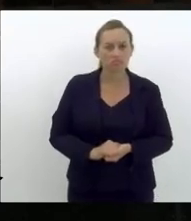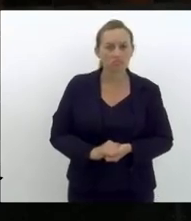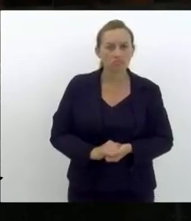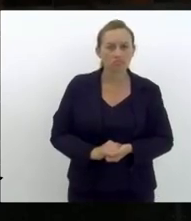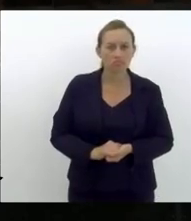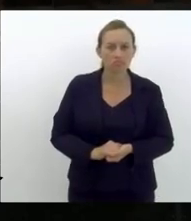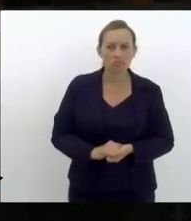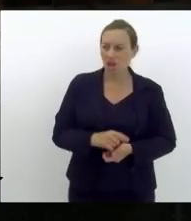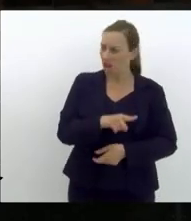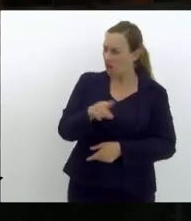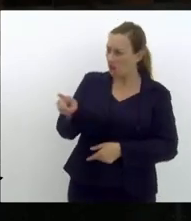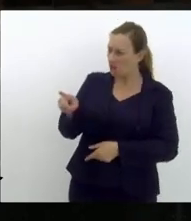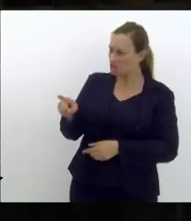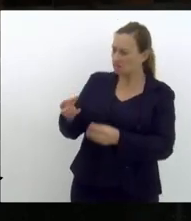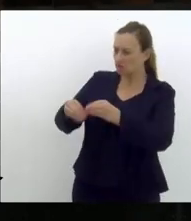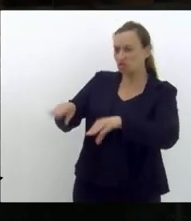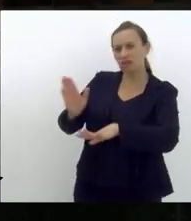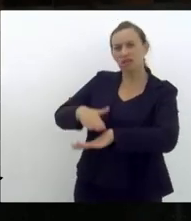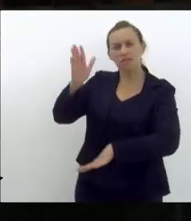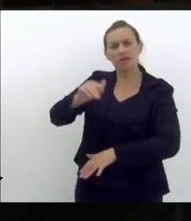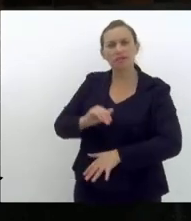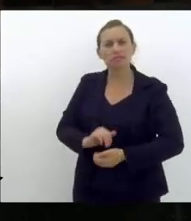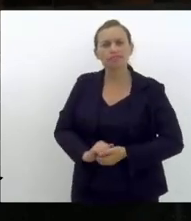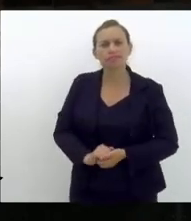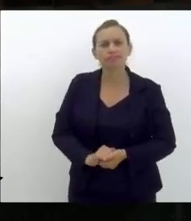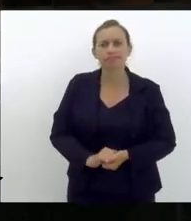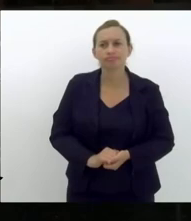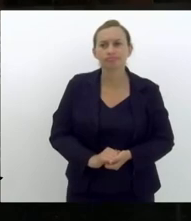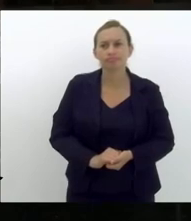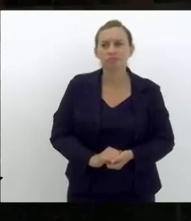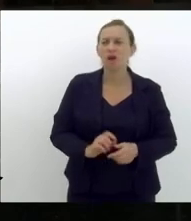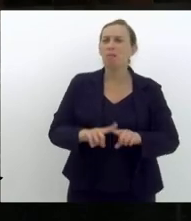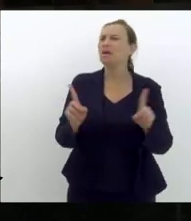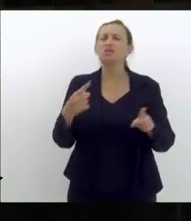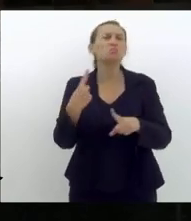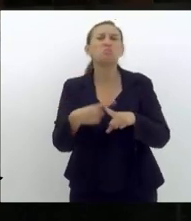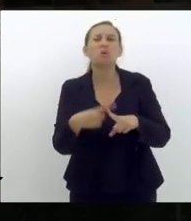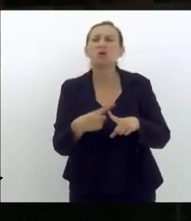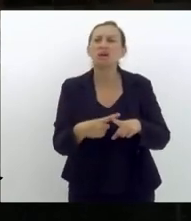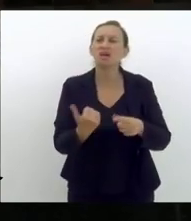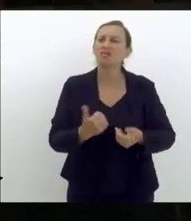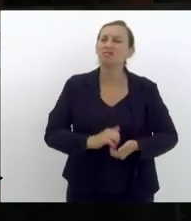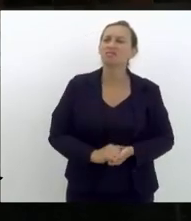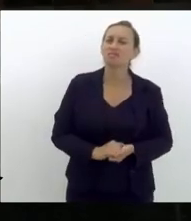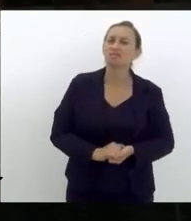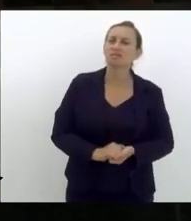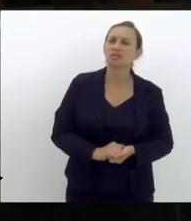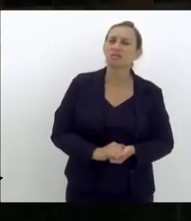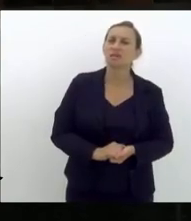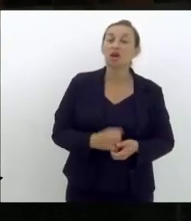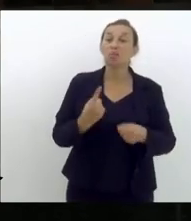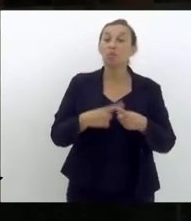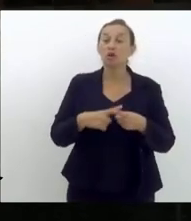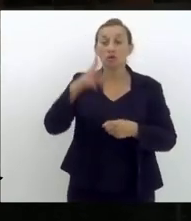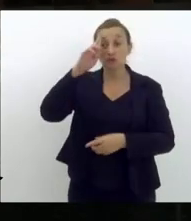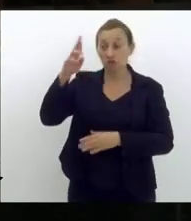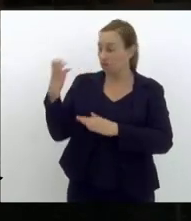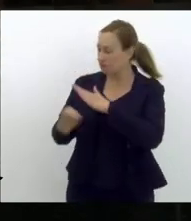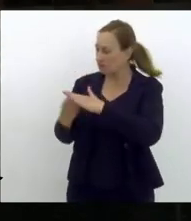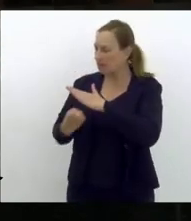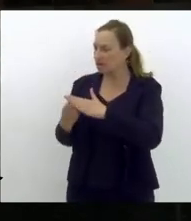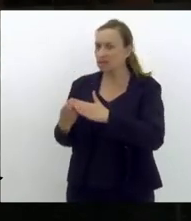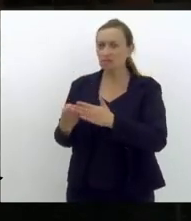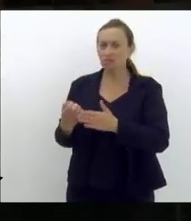esses seriam os grandes prejudicados Mas por que houve esta ameaça porque os empresários não